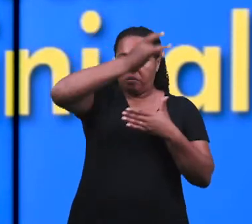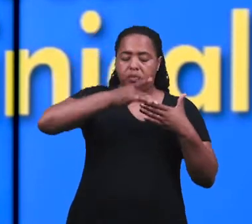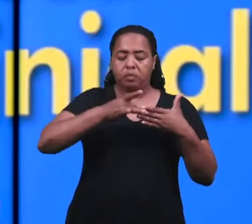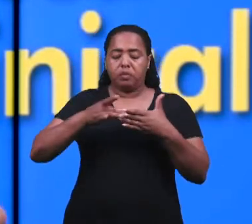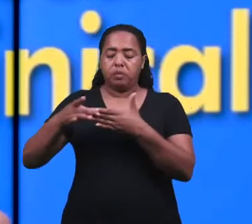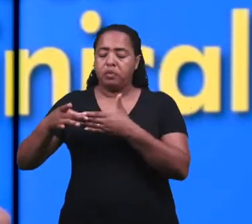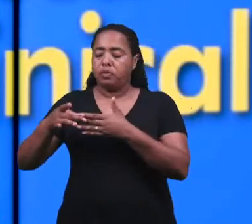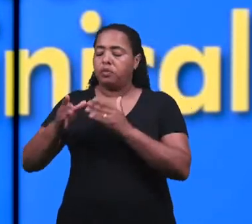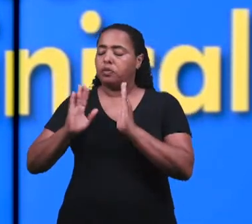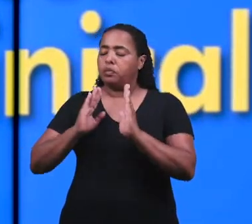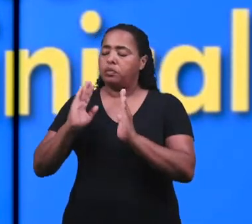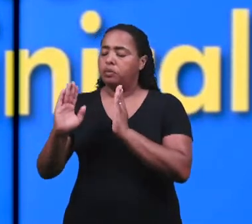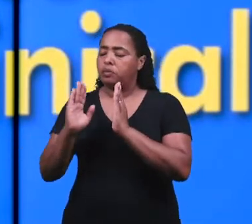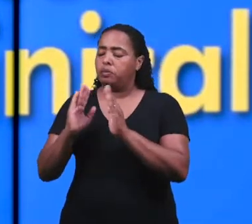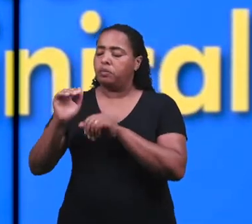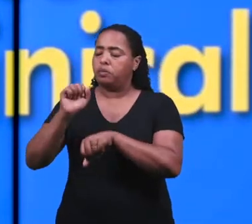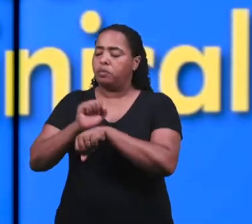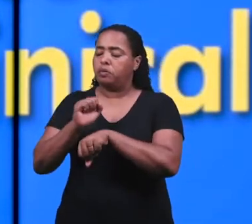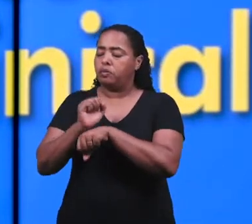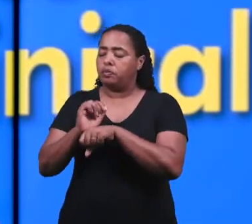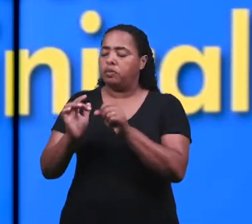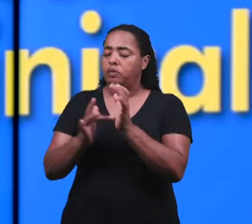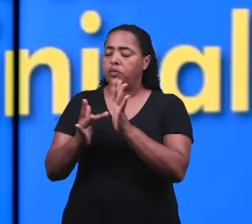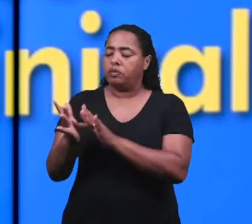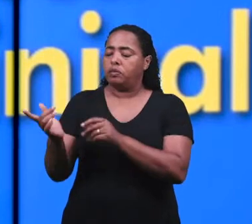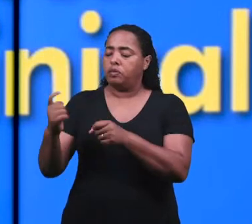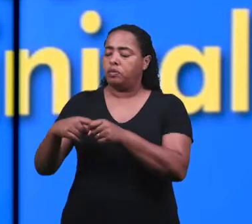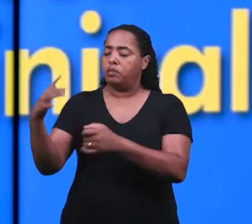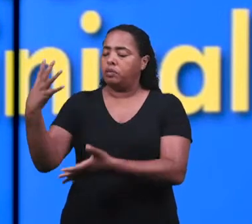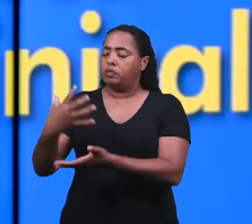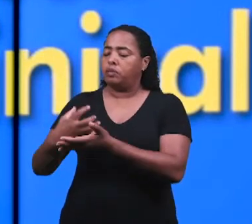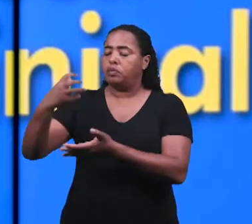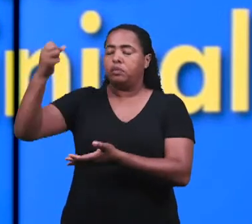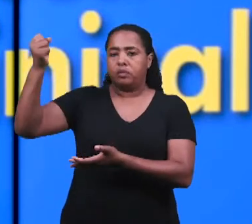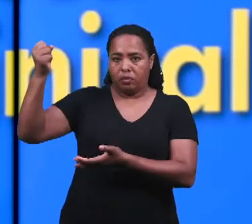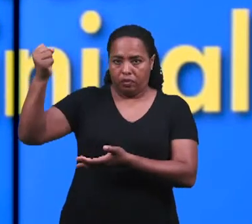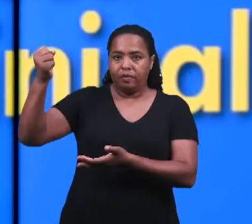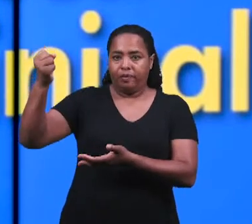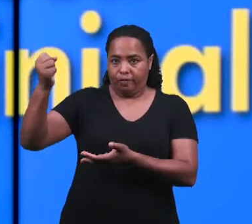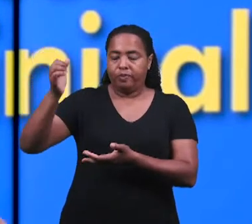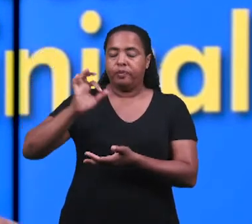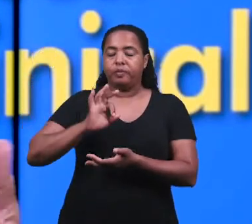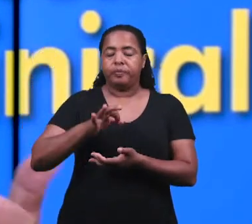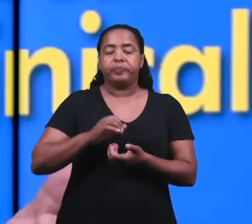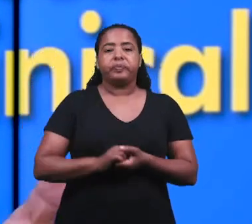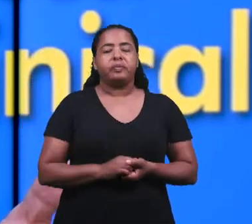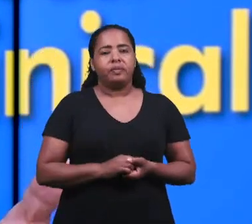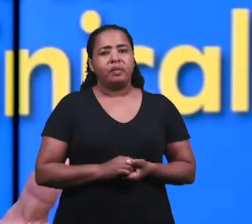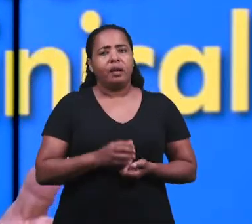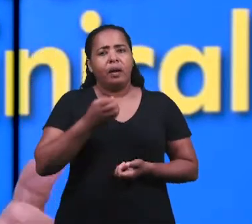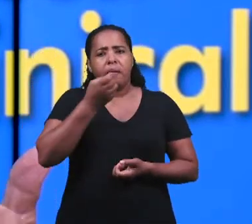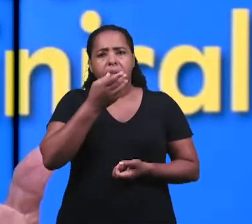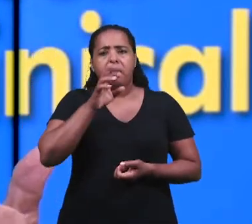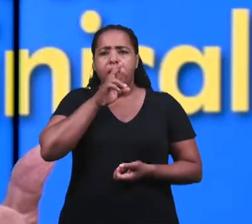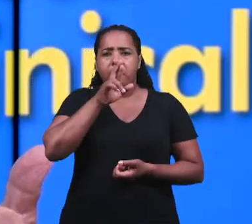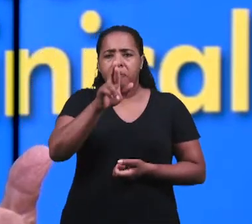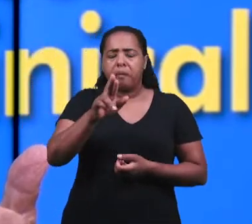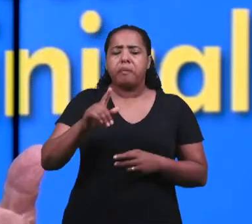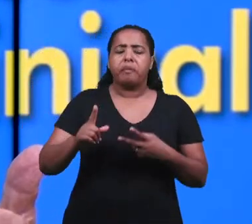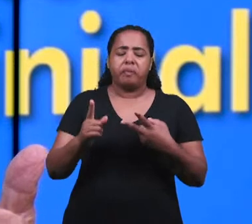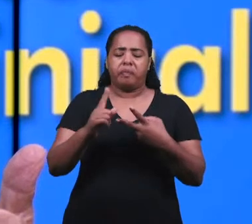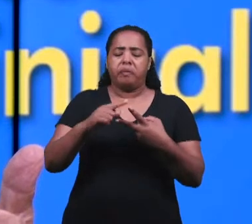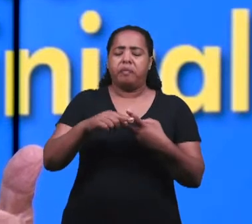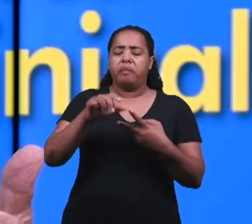momento em que aguardamos o arrebatamento da igreja, a volta do Senhor Jesus. Também muito bem colocado pelo